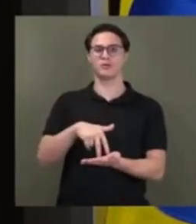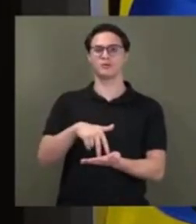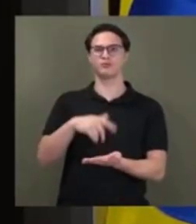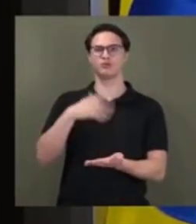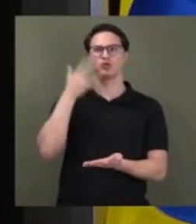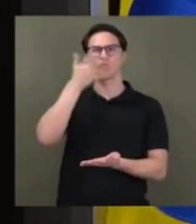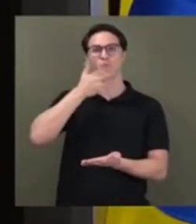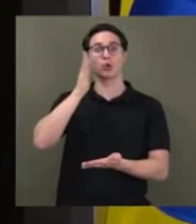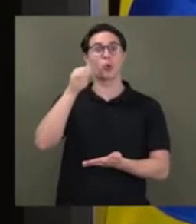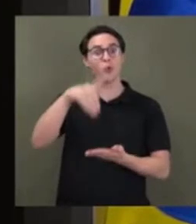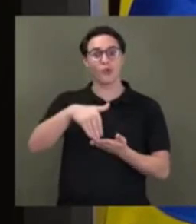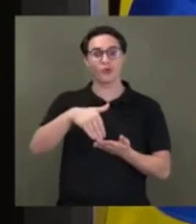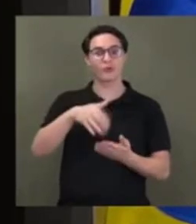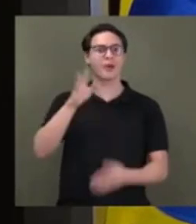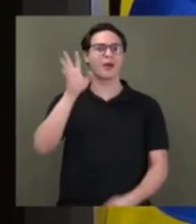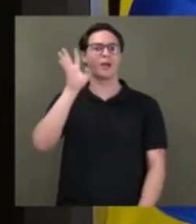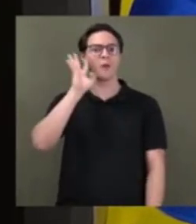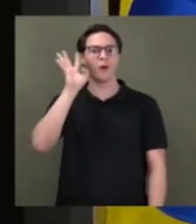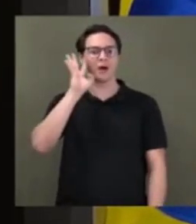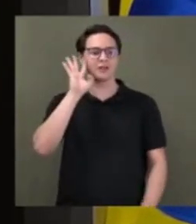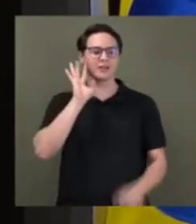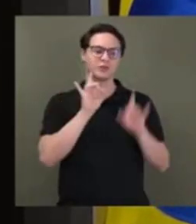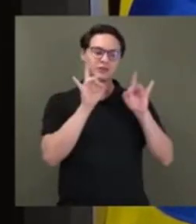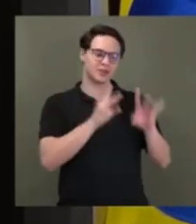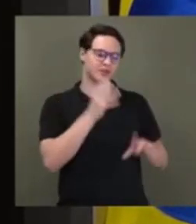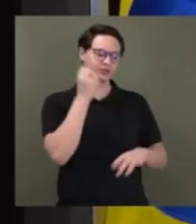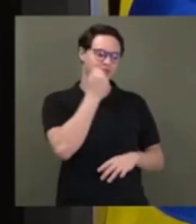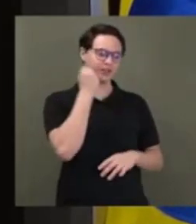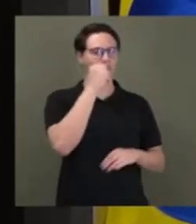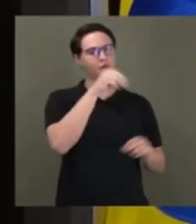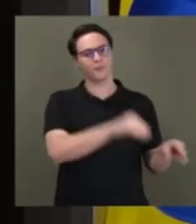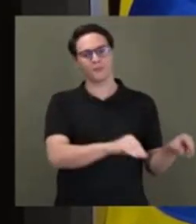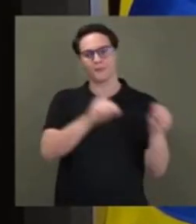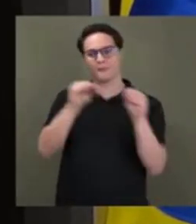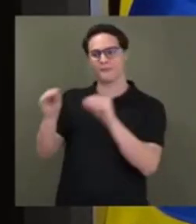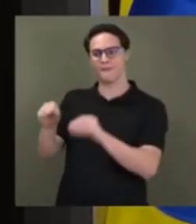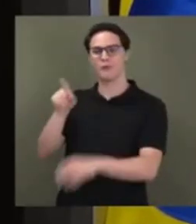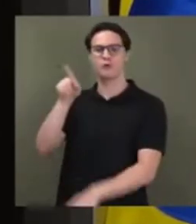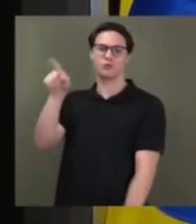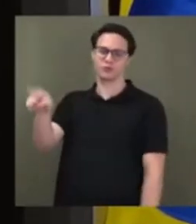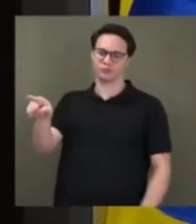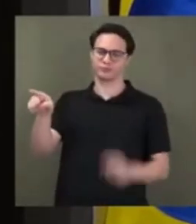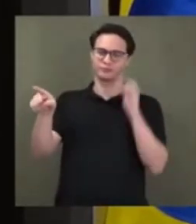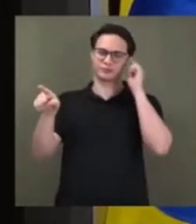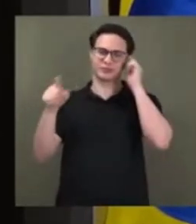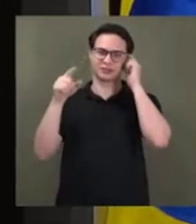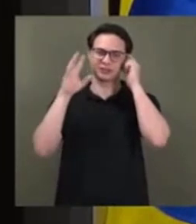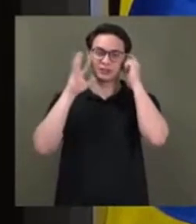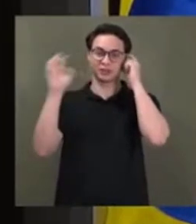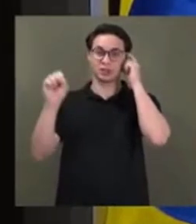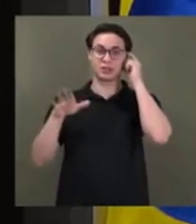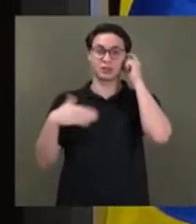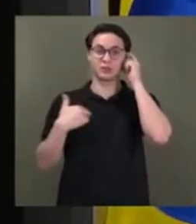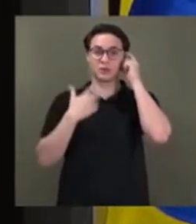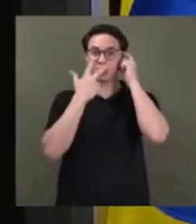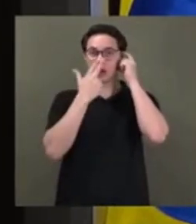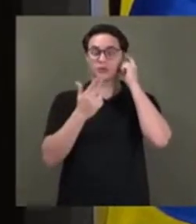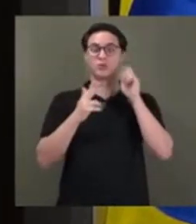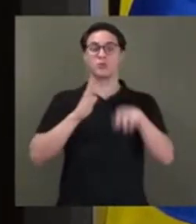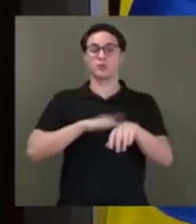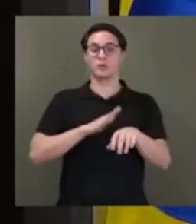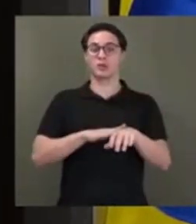e na quarta renuncio ao mandato. E acho que neste momento, nessa quadra histórica,